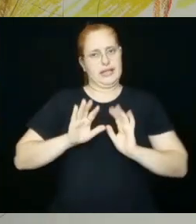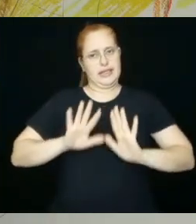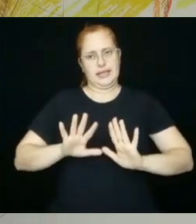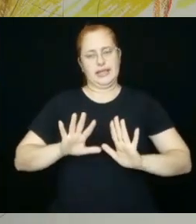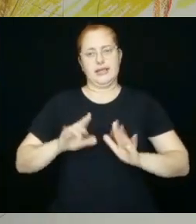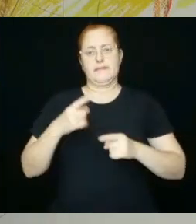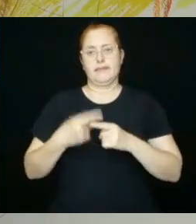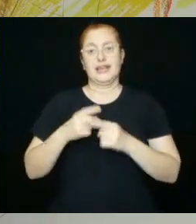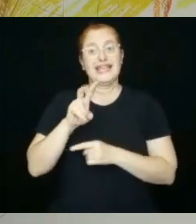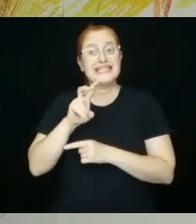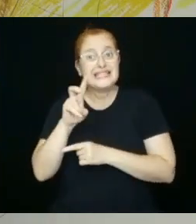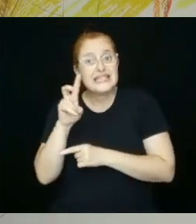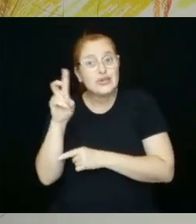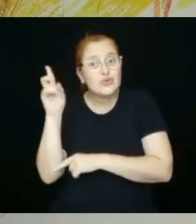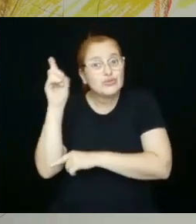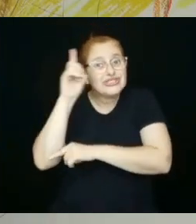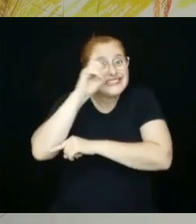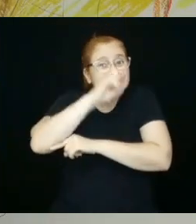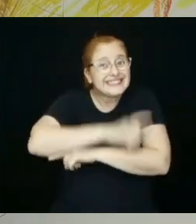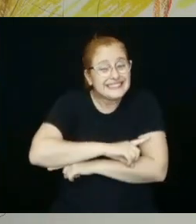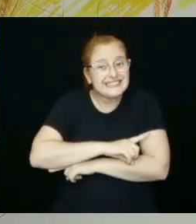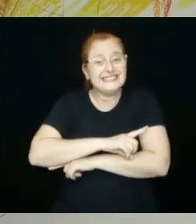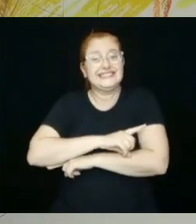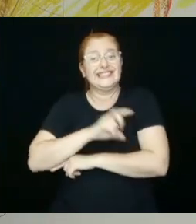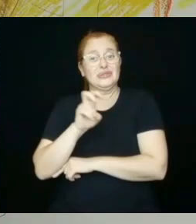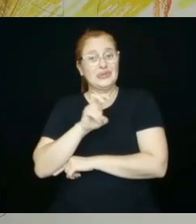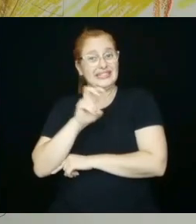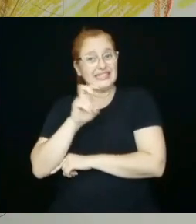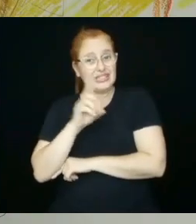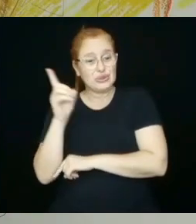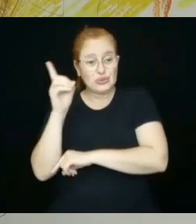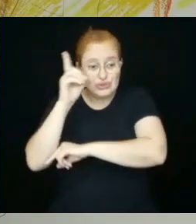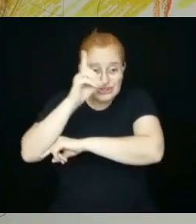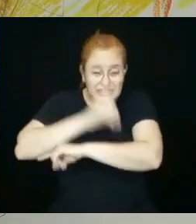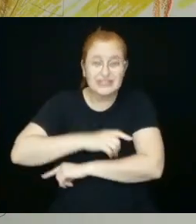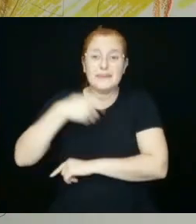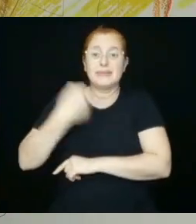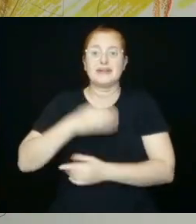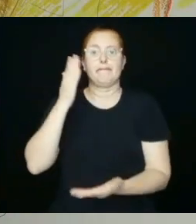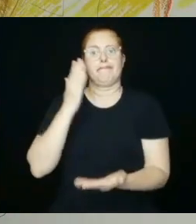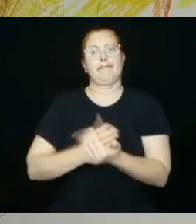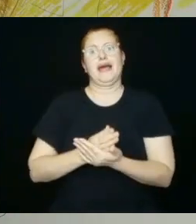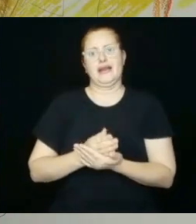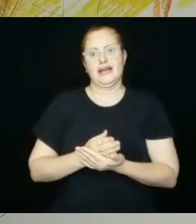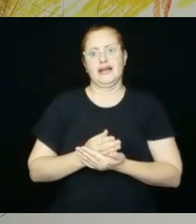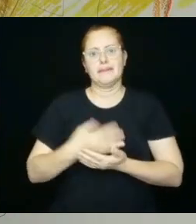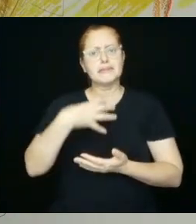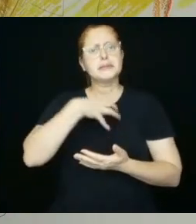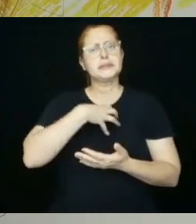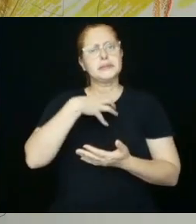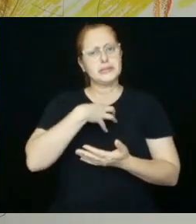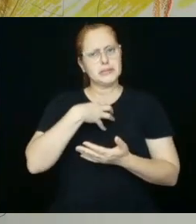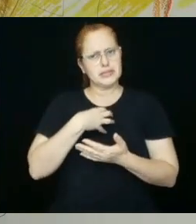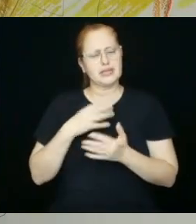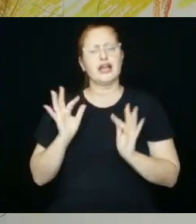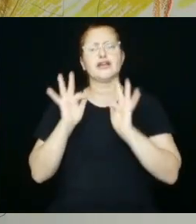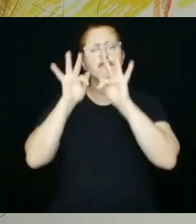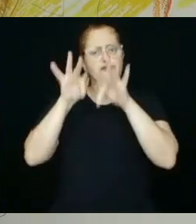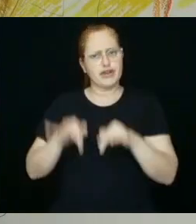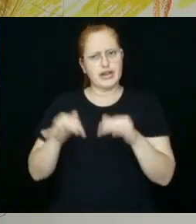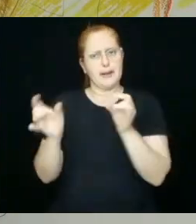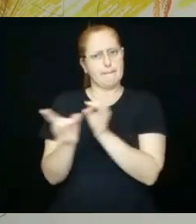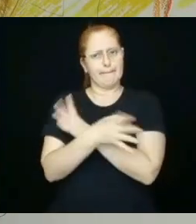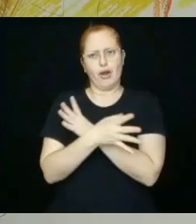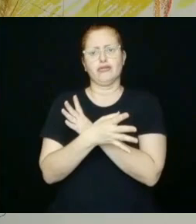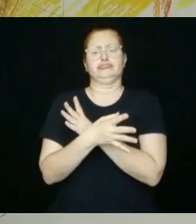parede são 5 dias, no 5º dia eu vou parar e eu tenho que estar com a sensação de que foi uma tarefa concluída,